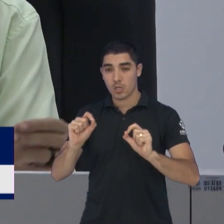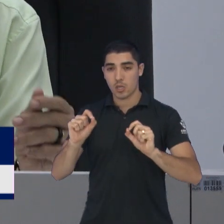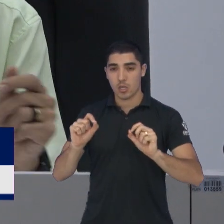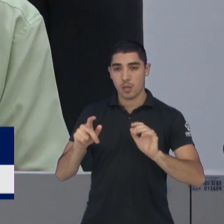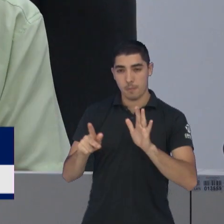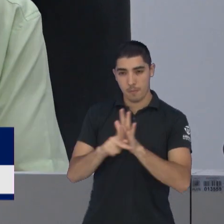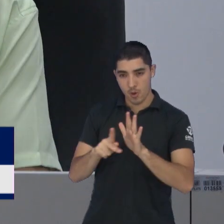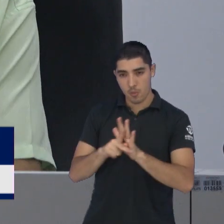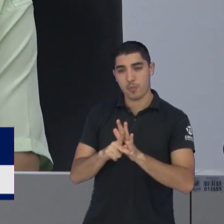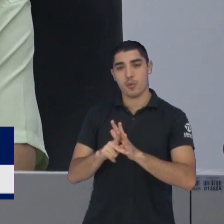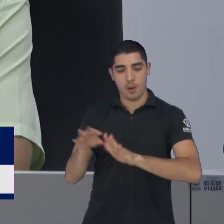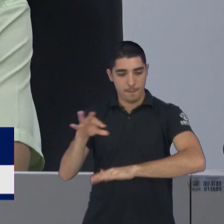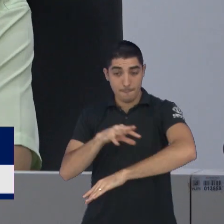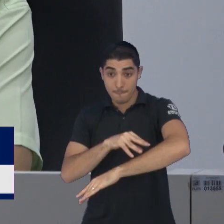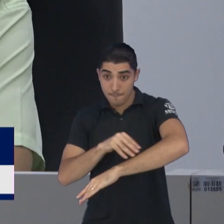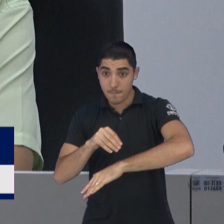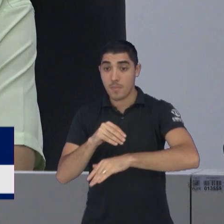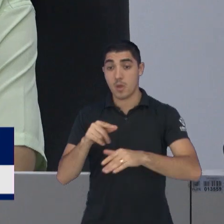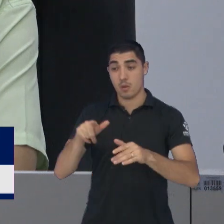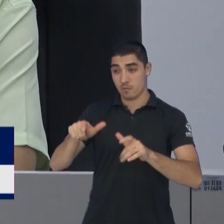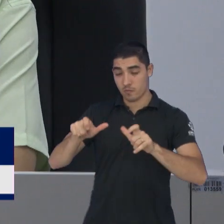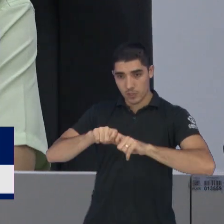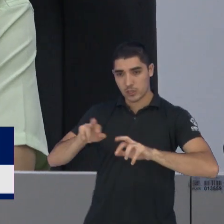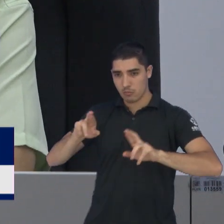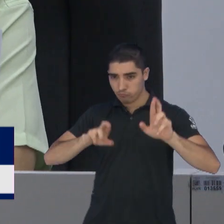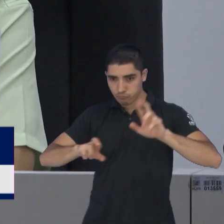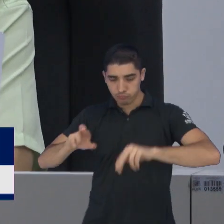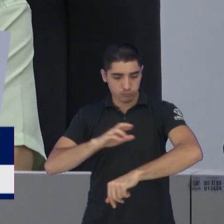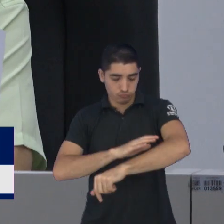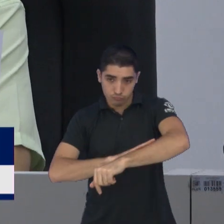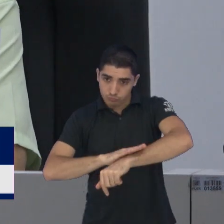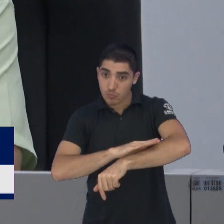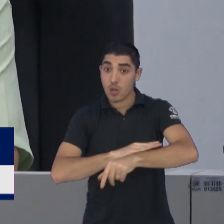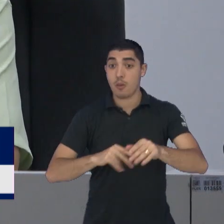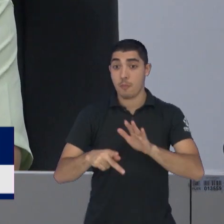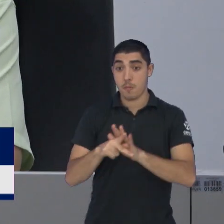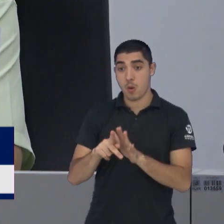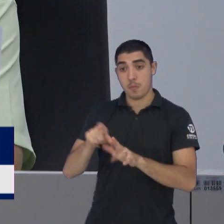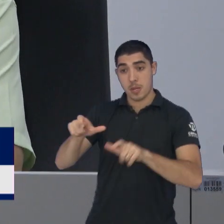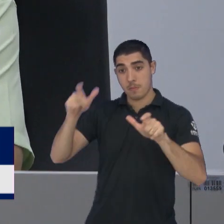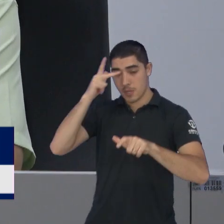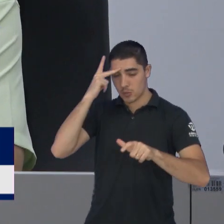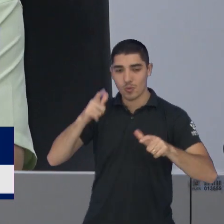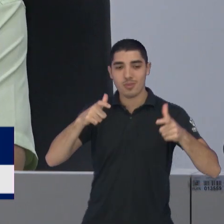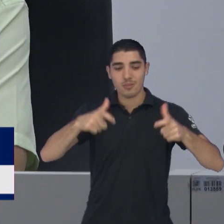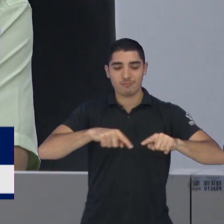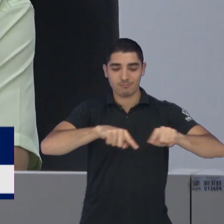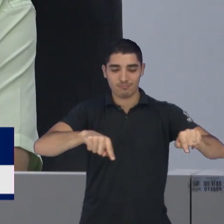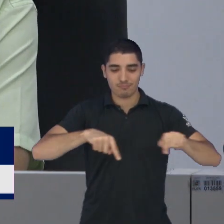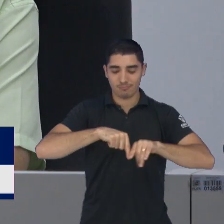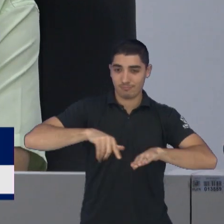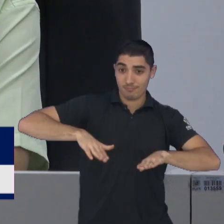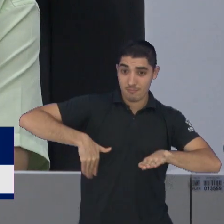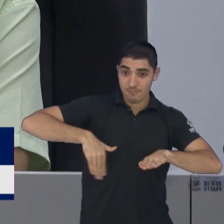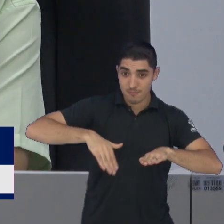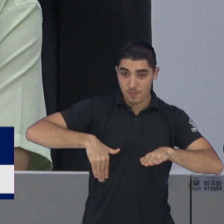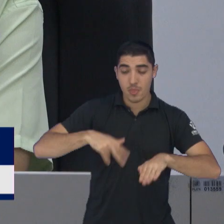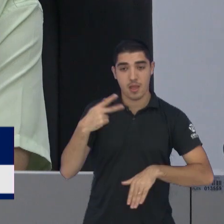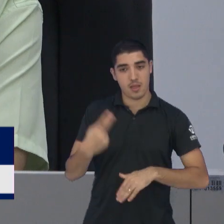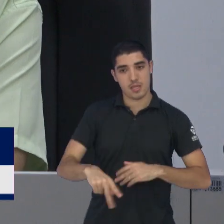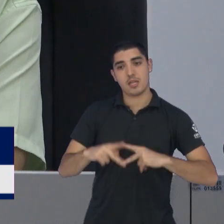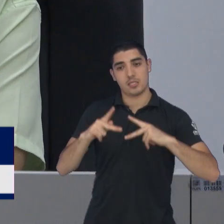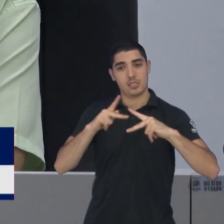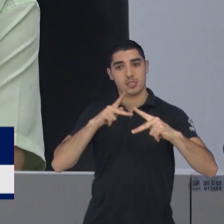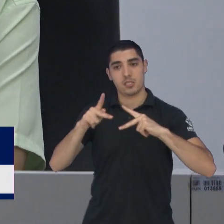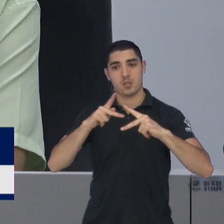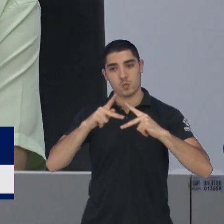pele para utilização de piscinas de clubes recreativos e parques aquáticos no município de